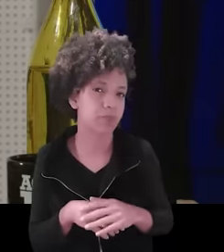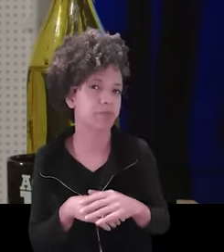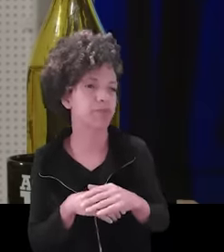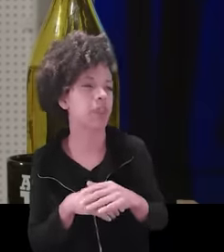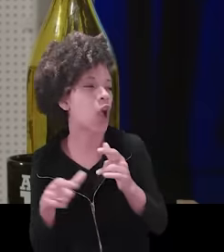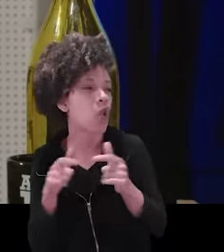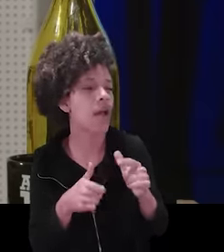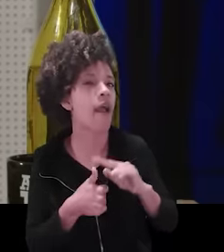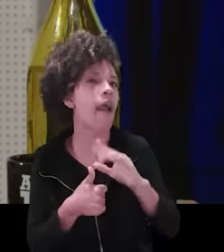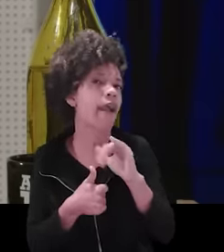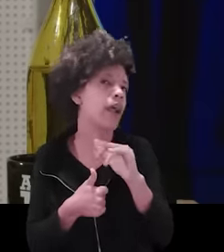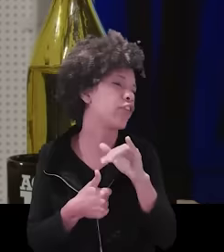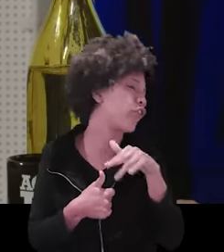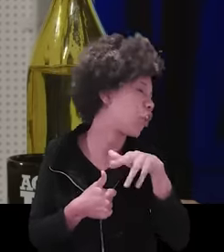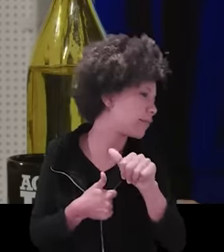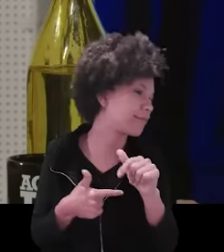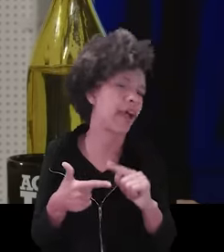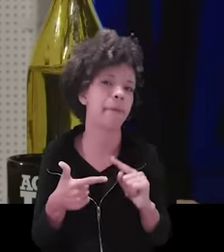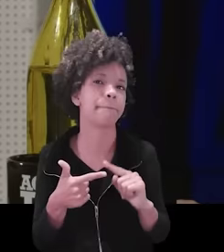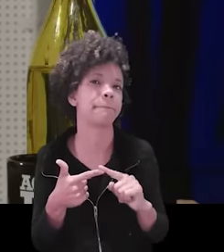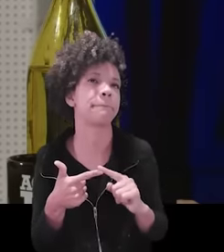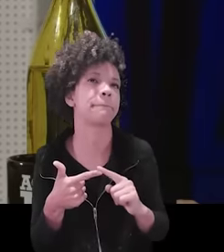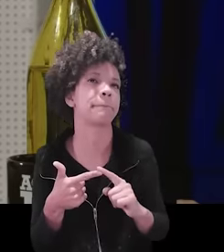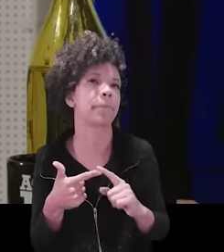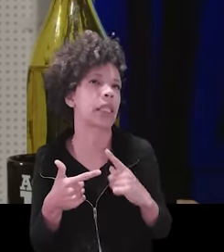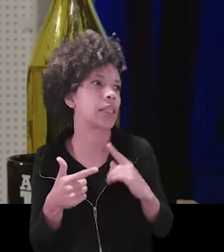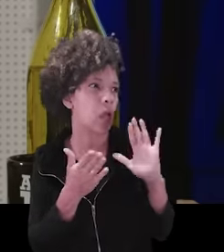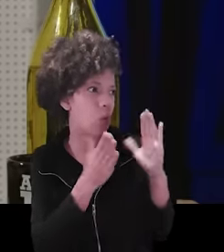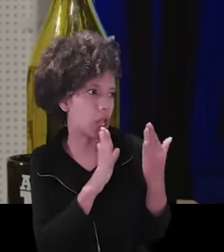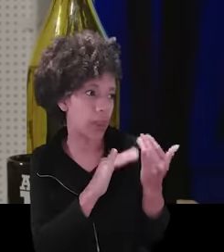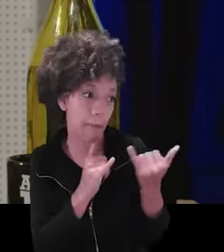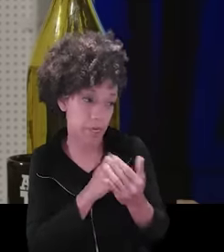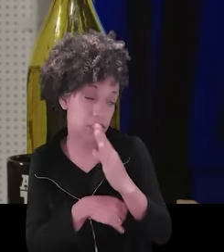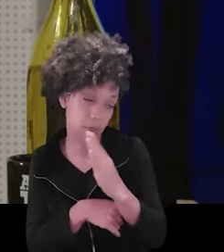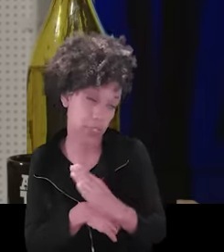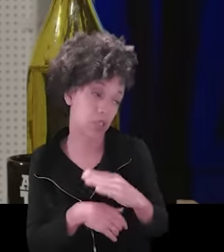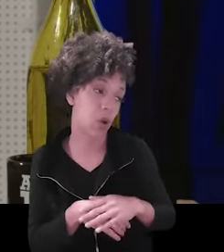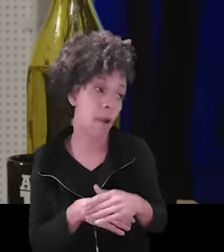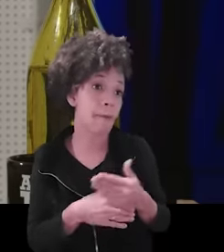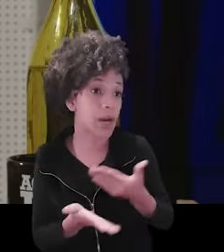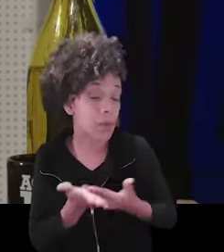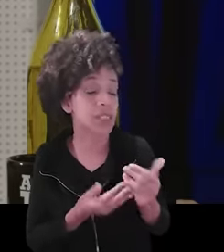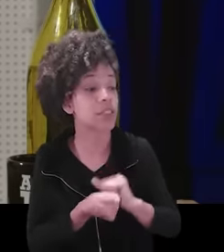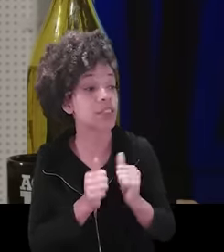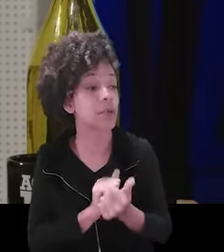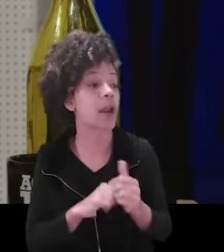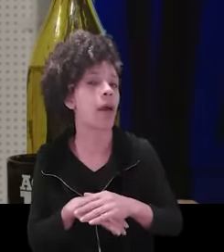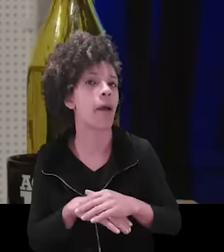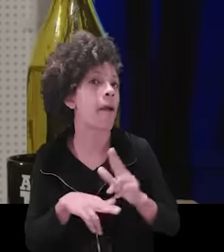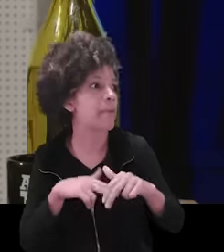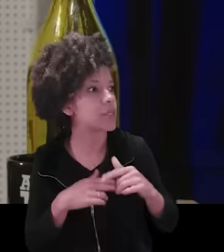eu pegaria os lugares em Califórnia é um ótimo lugar lugares que tem um clima parecido com o nosso para se